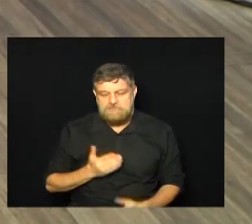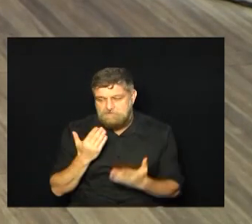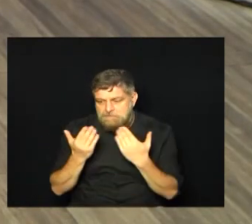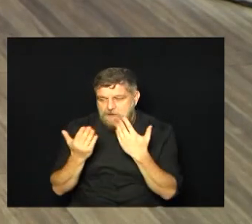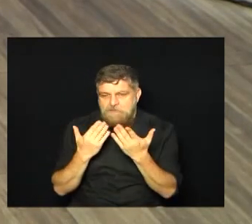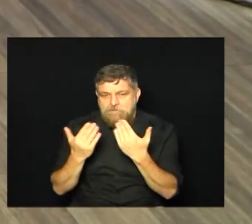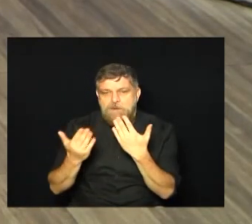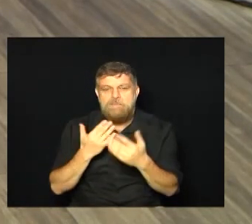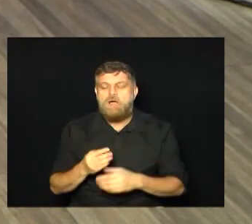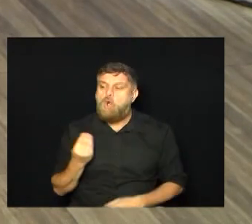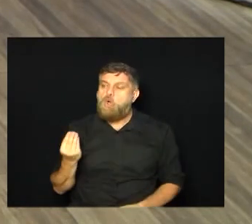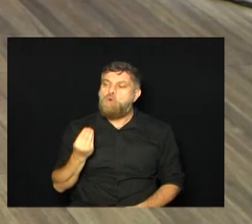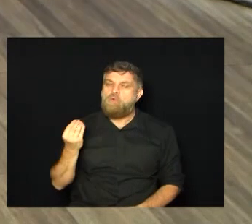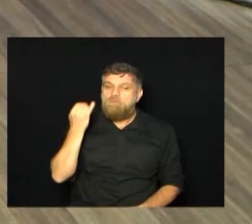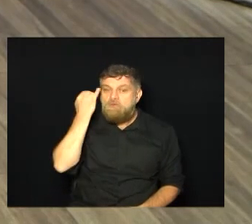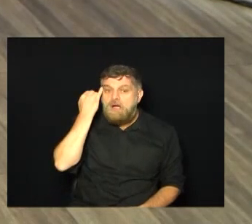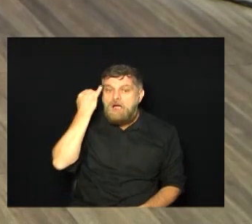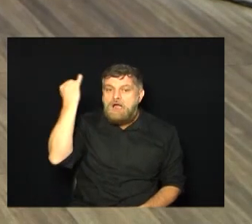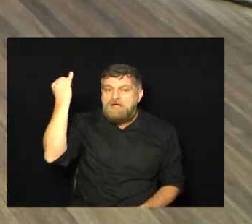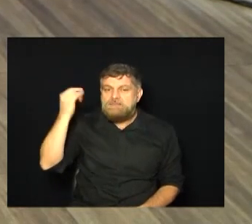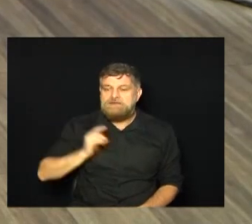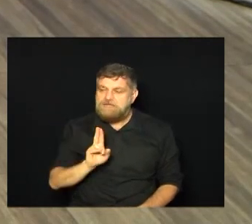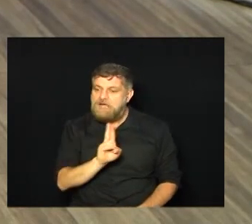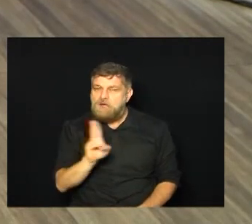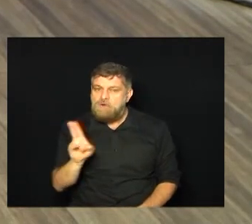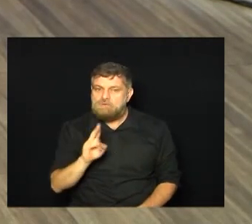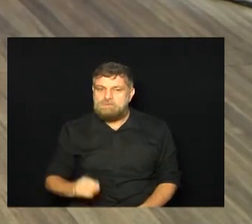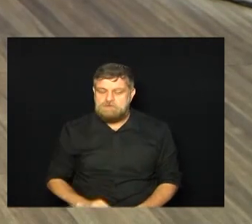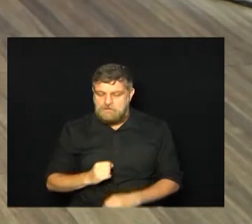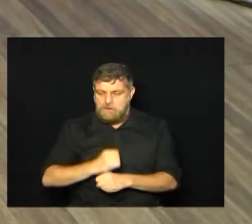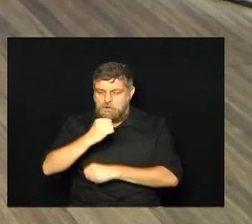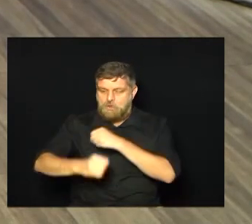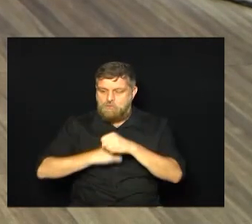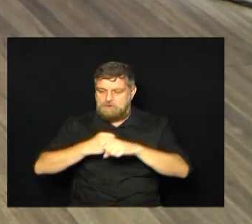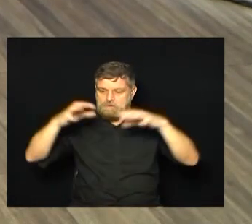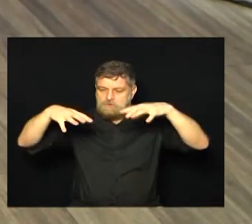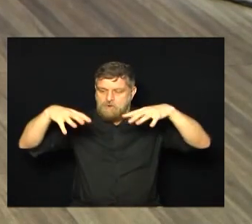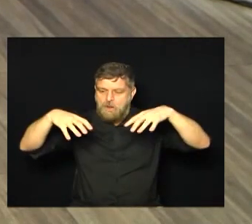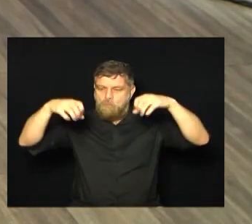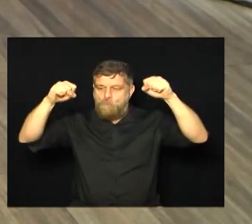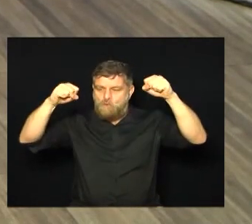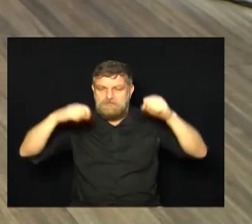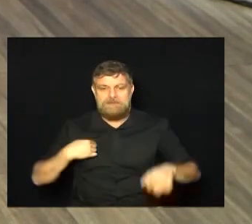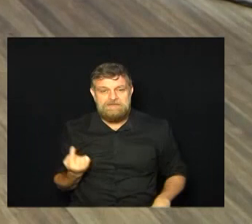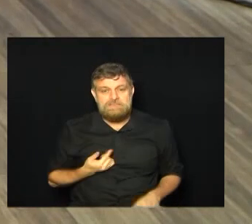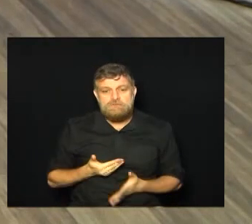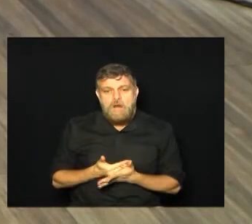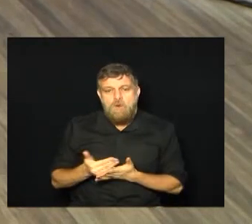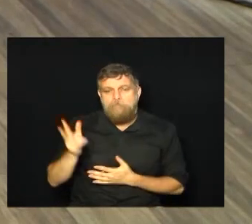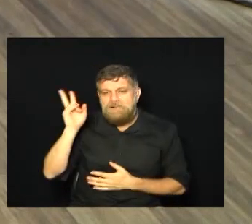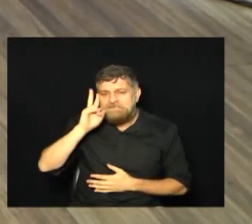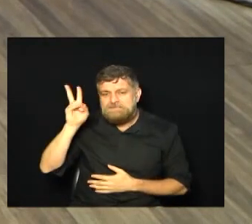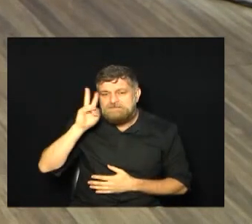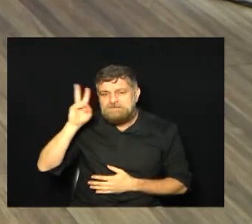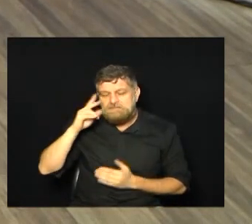entrevista. E como que surgiu a ideia de dar este nome, O Ano que Não Choveu? E aí a gente já entra nesta história.